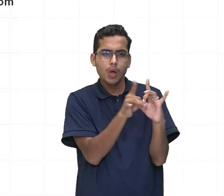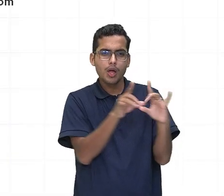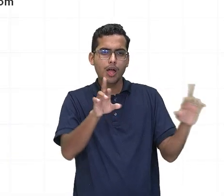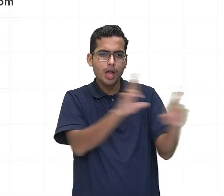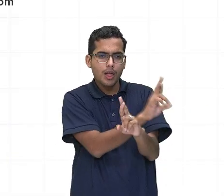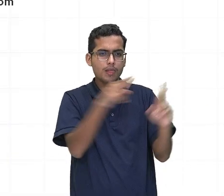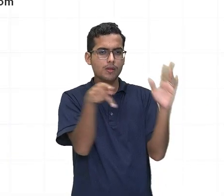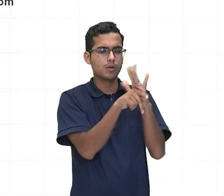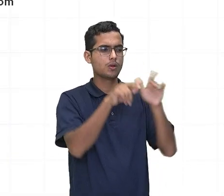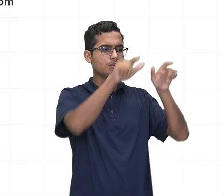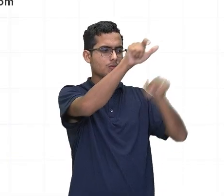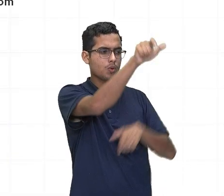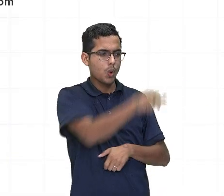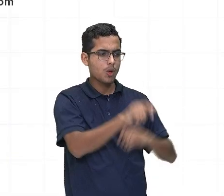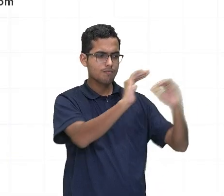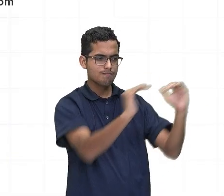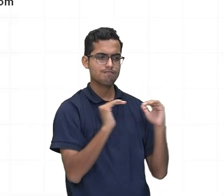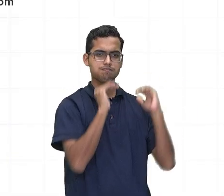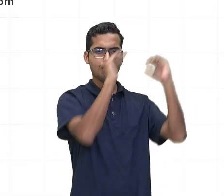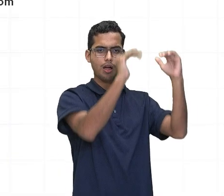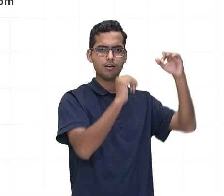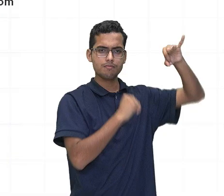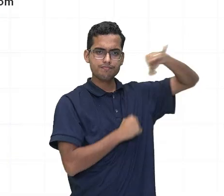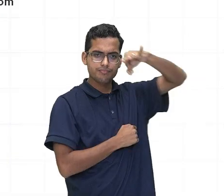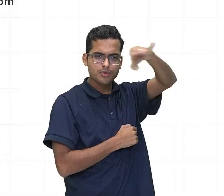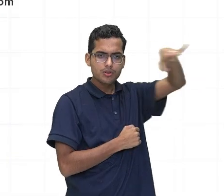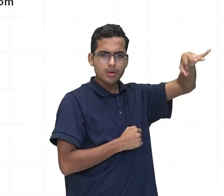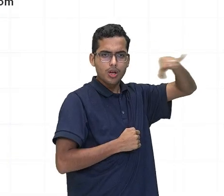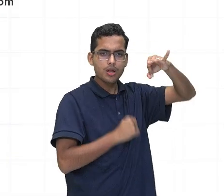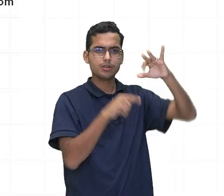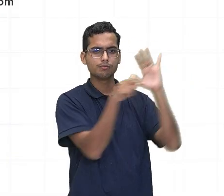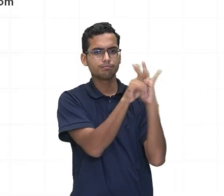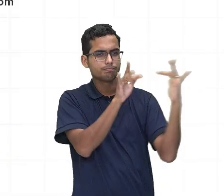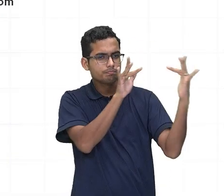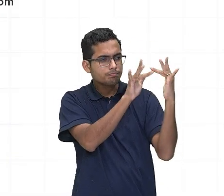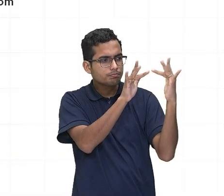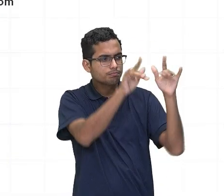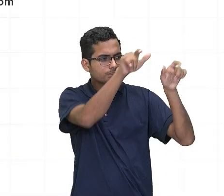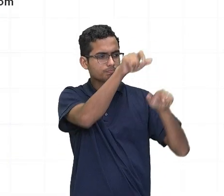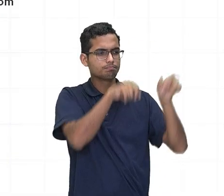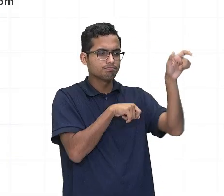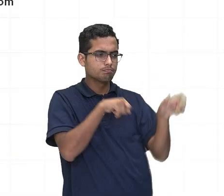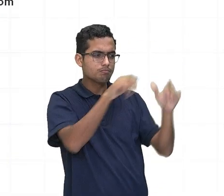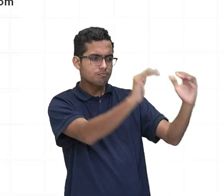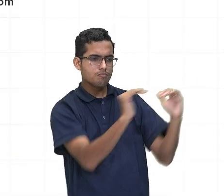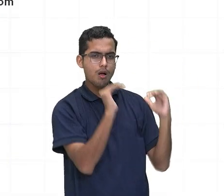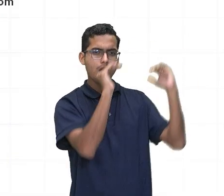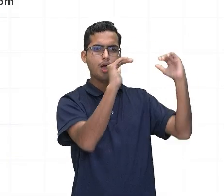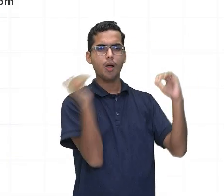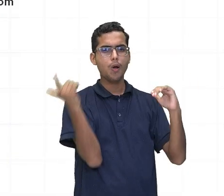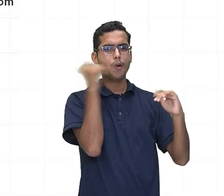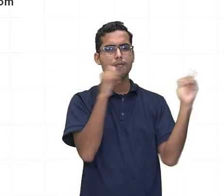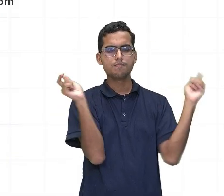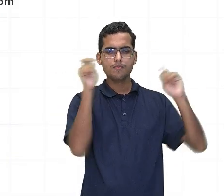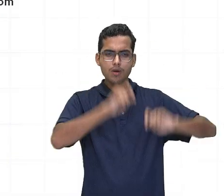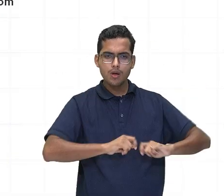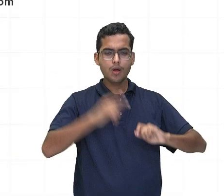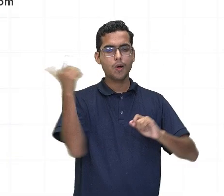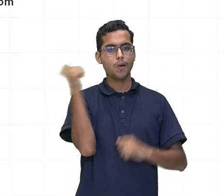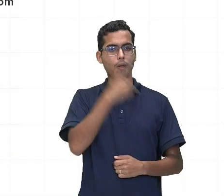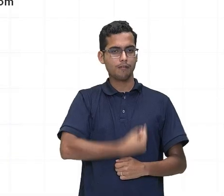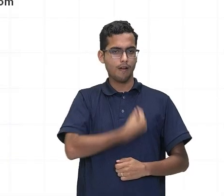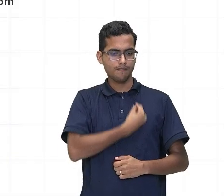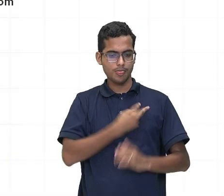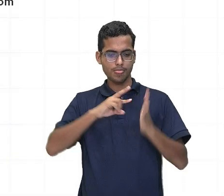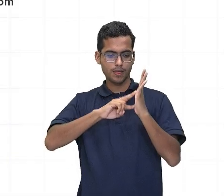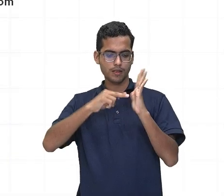transcendente, transformador, a espiritualidade é essa busca contínua por significado e